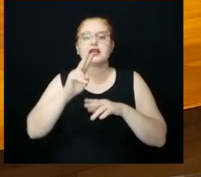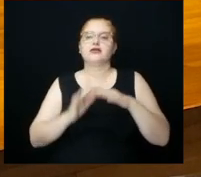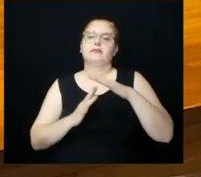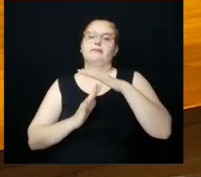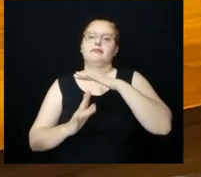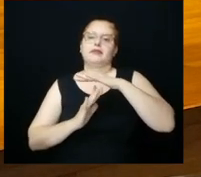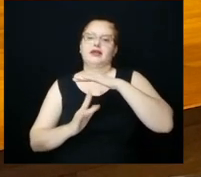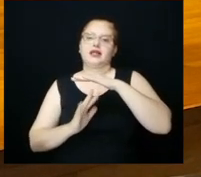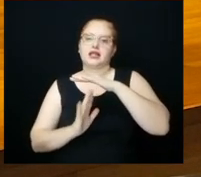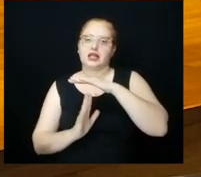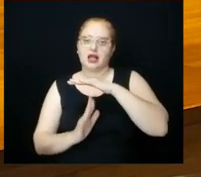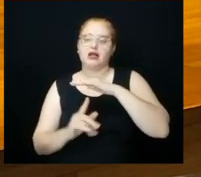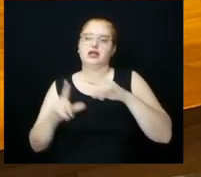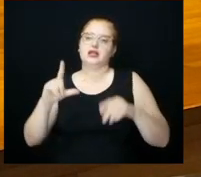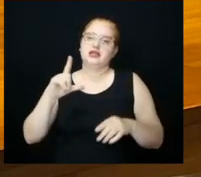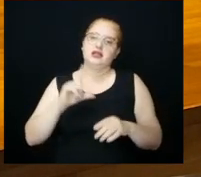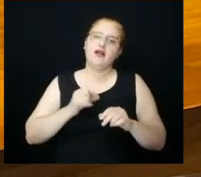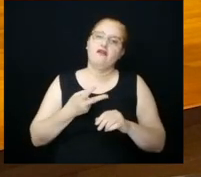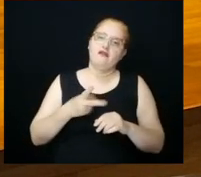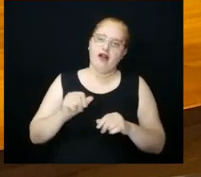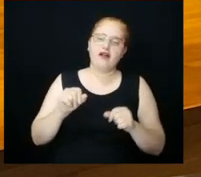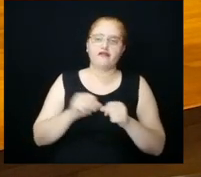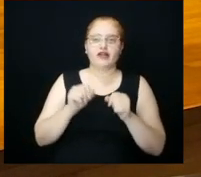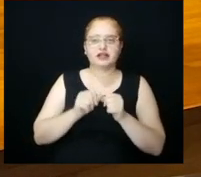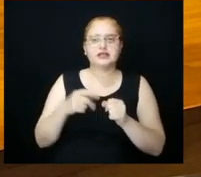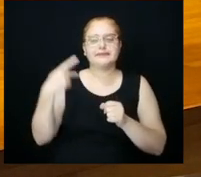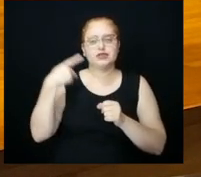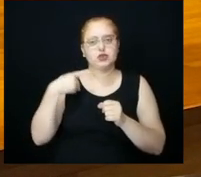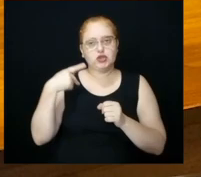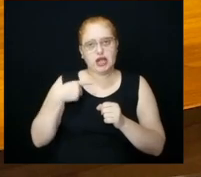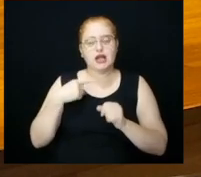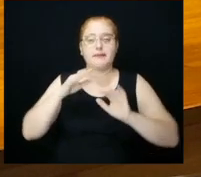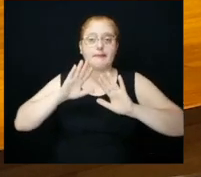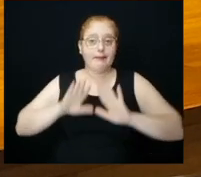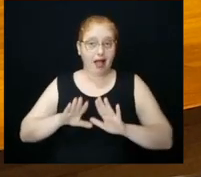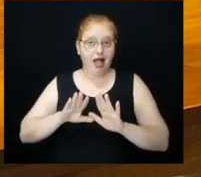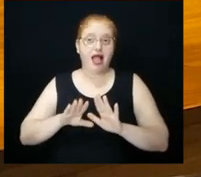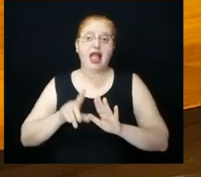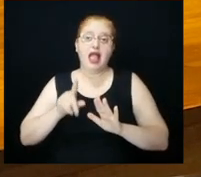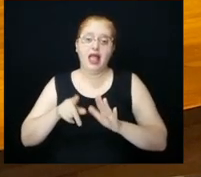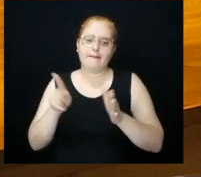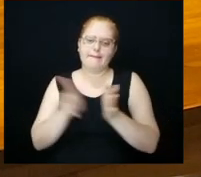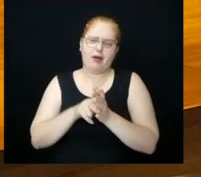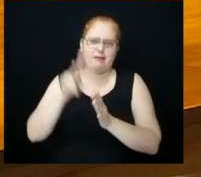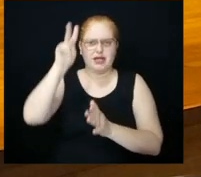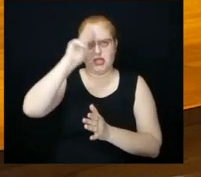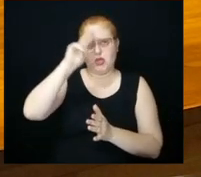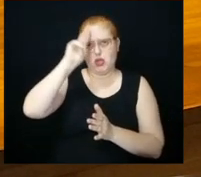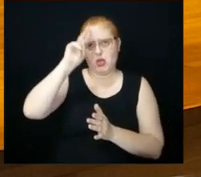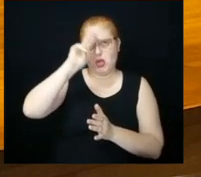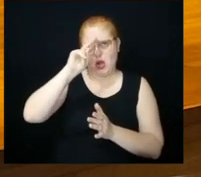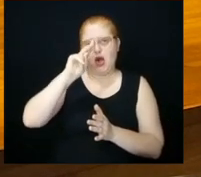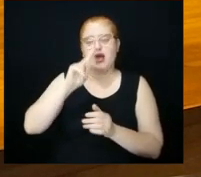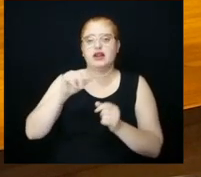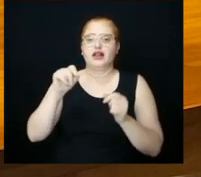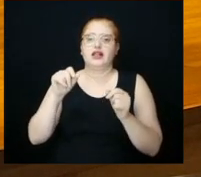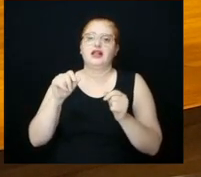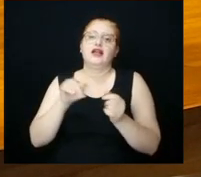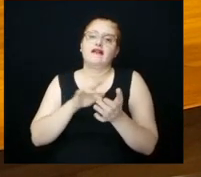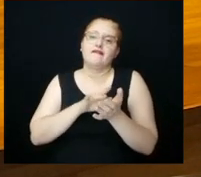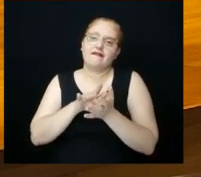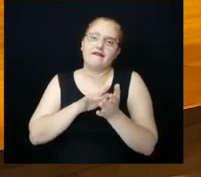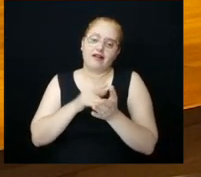trazer muito, ela vai recriar uma história com personagens, mas é muito da história dela que está sendo ficcionalizado